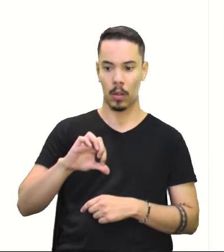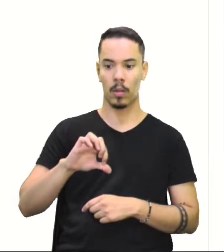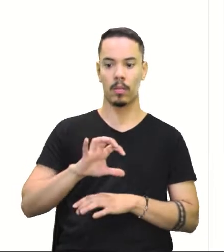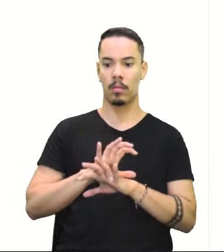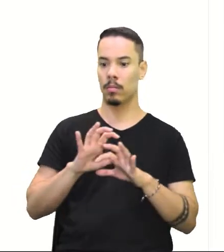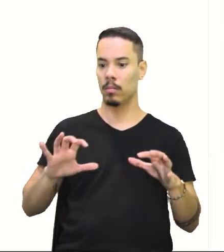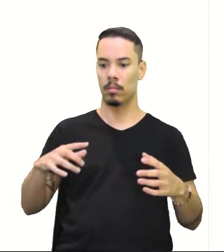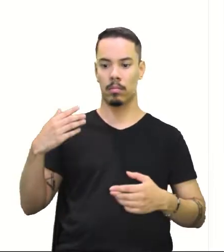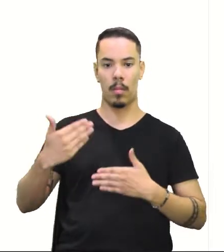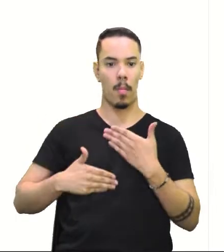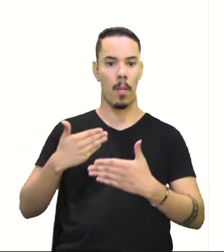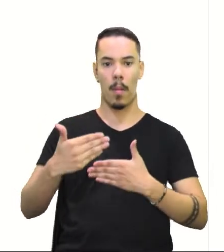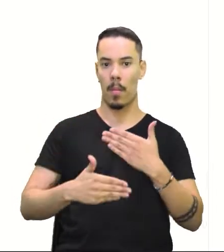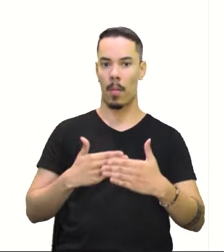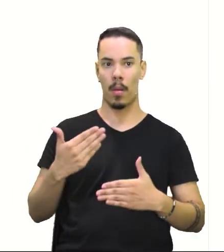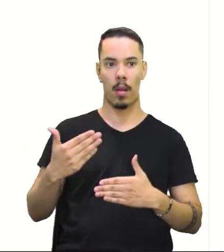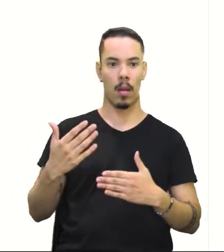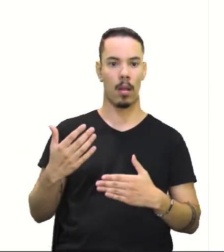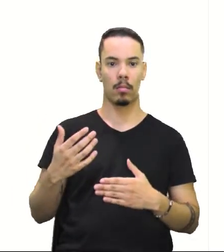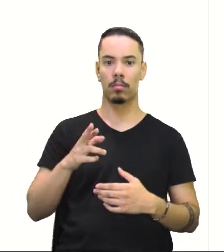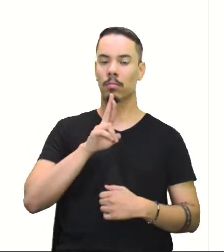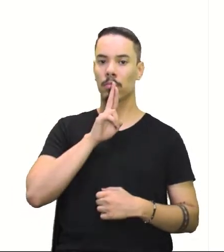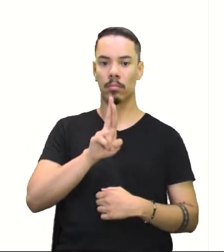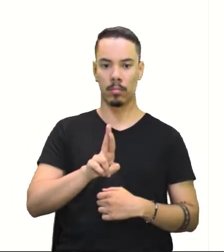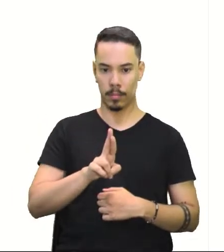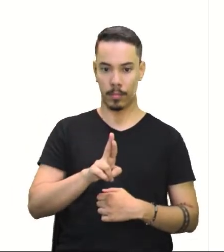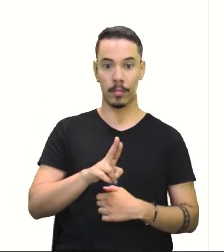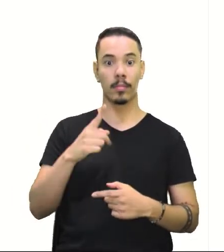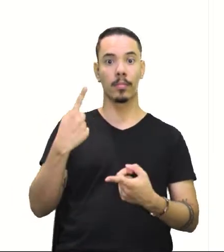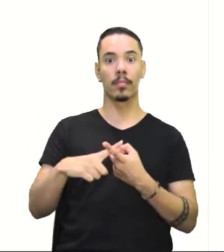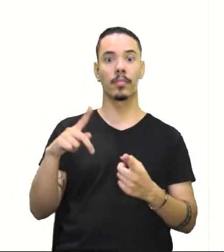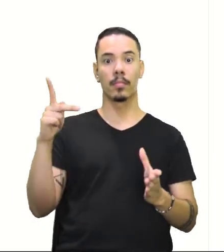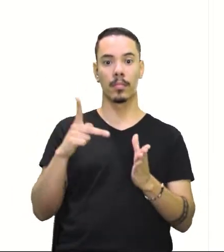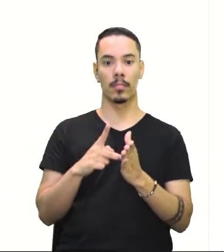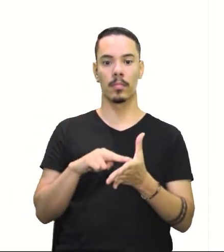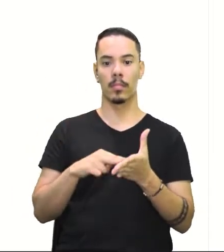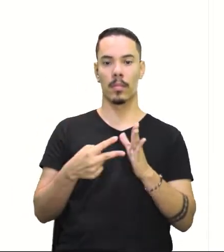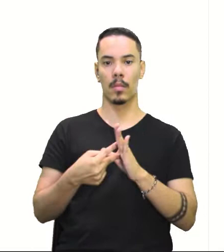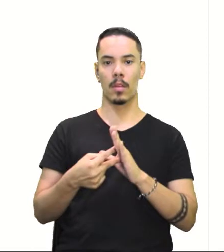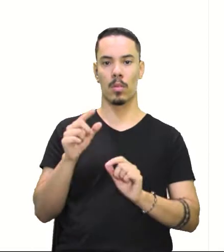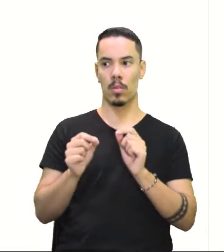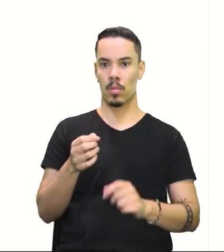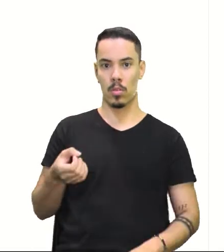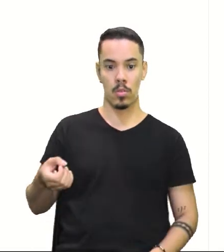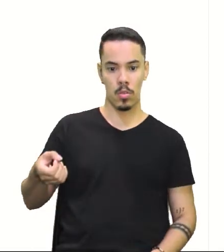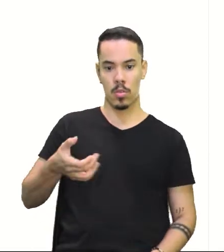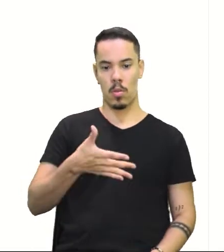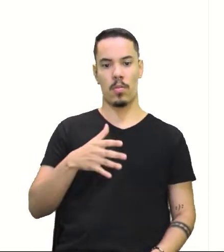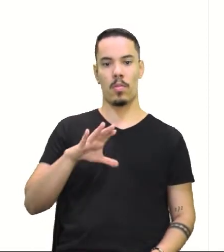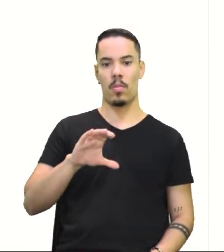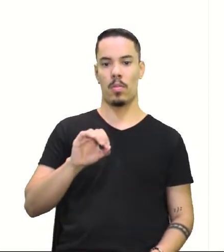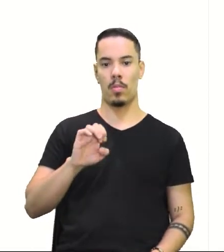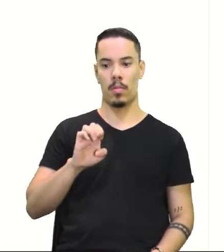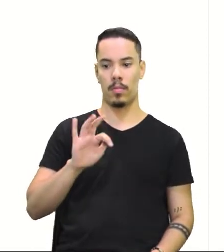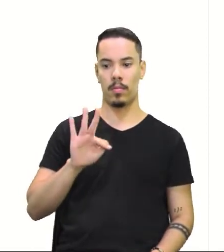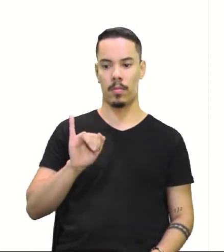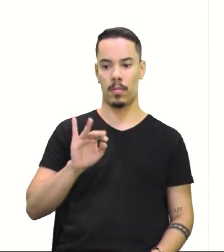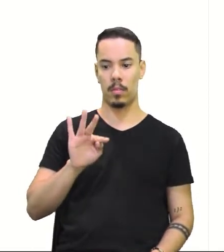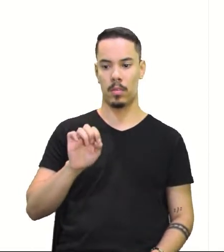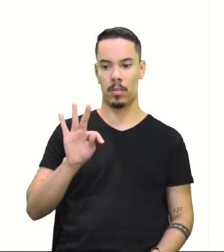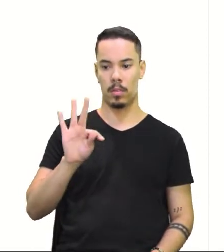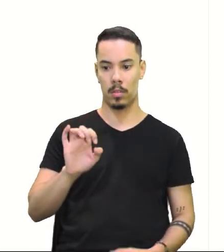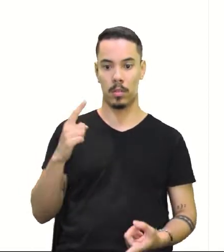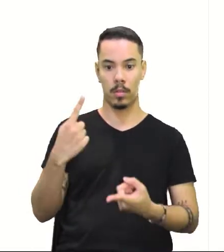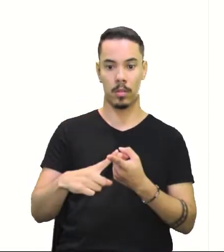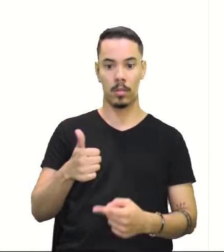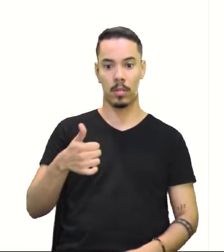colocando os resultados ali embaixo, ó. Que, na verdade, serão nossos novos coeficientes, né? 19